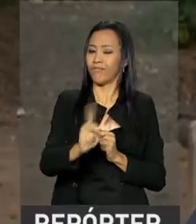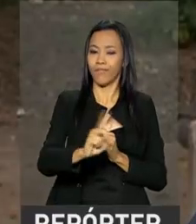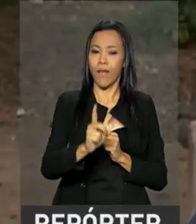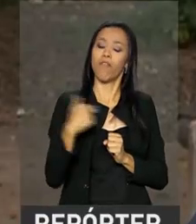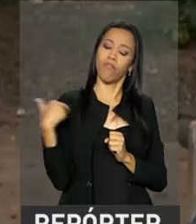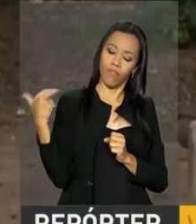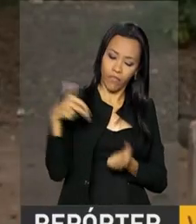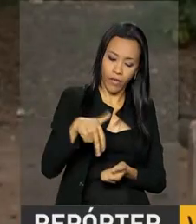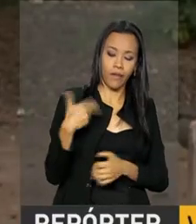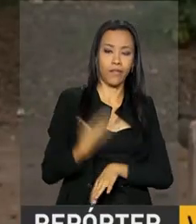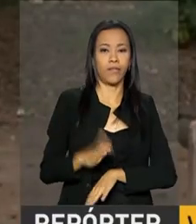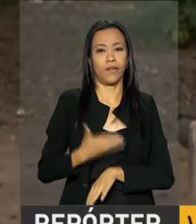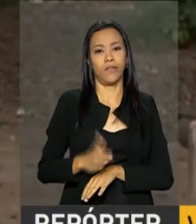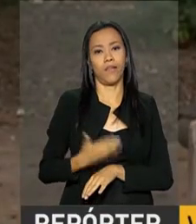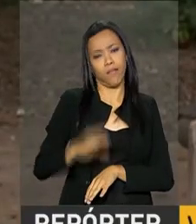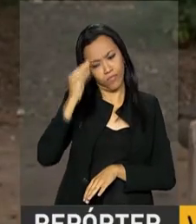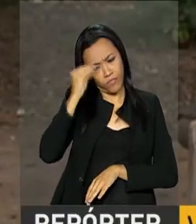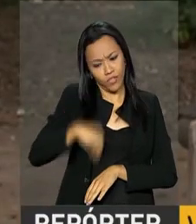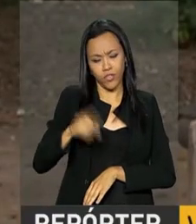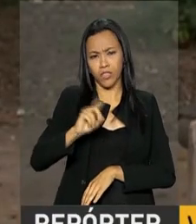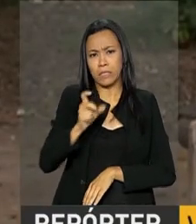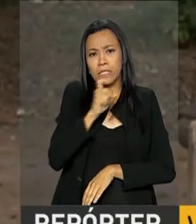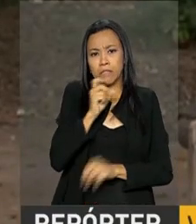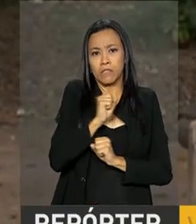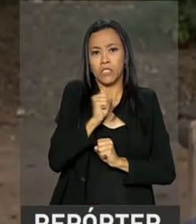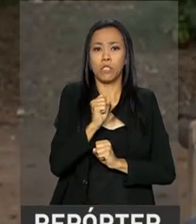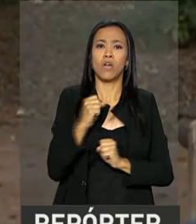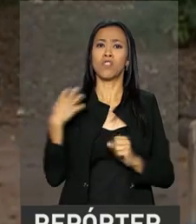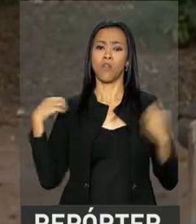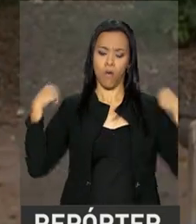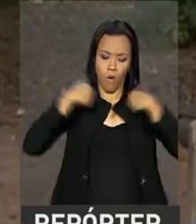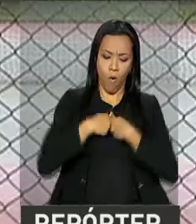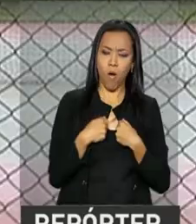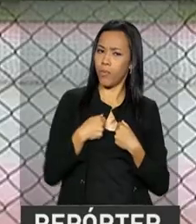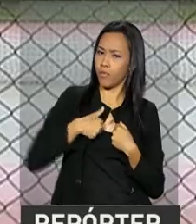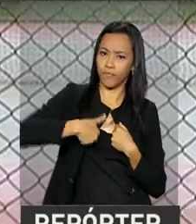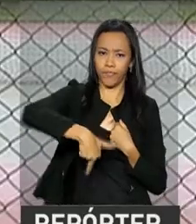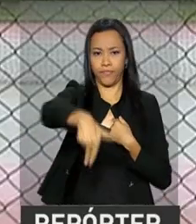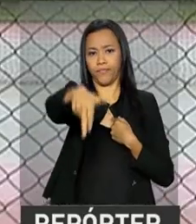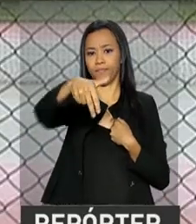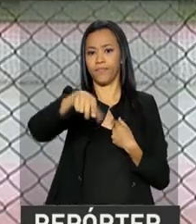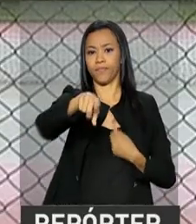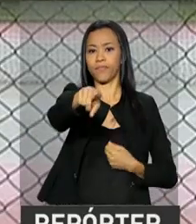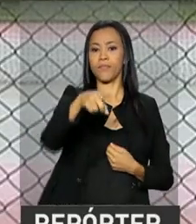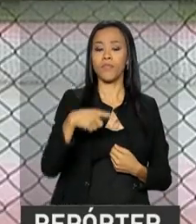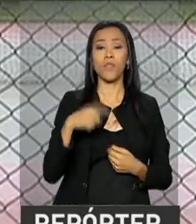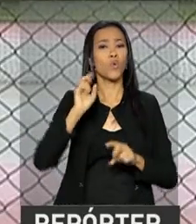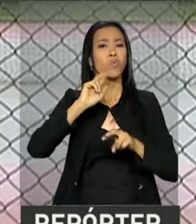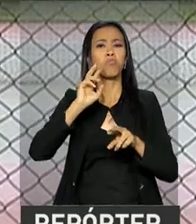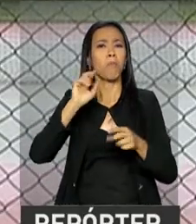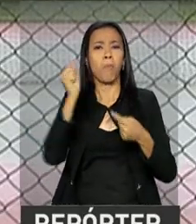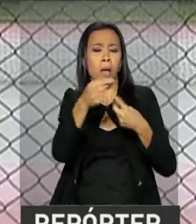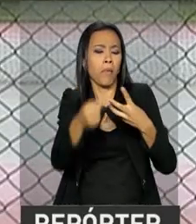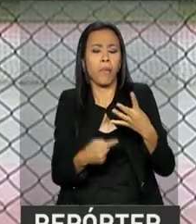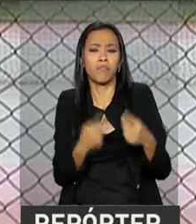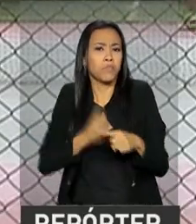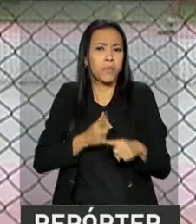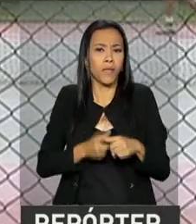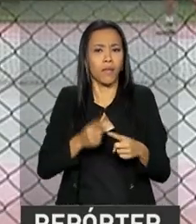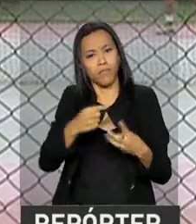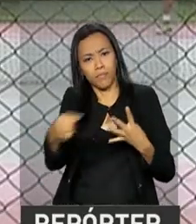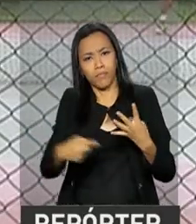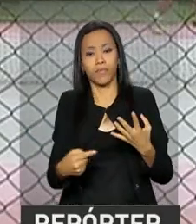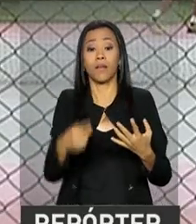vir treinar tem não pode desistir não mesmo com o friozinho é só se agasalhar um pouco e vem os motivos para se exercitar variam mas um deles é